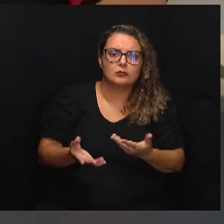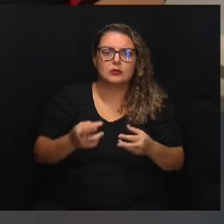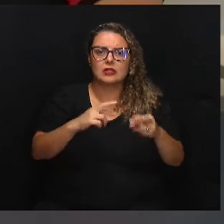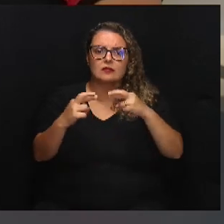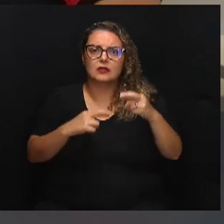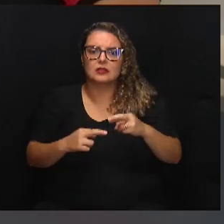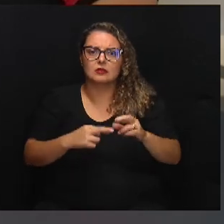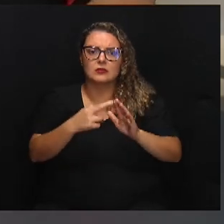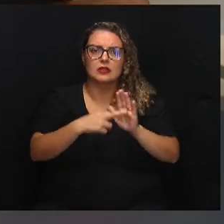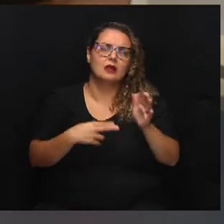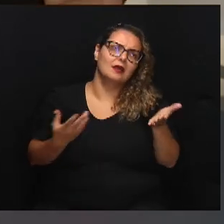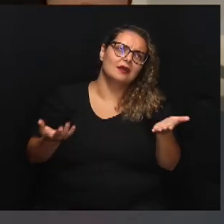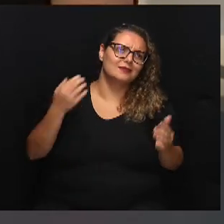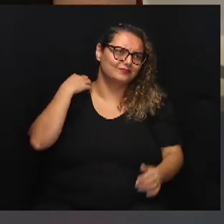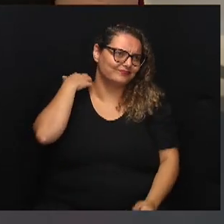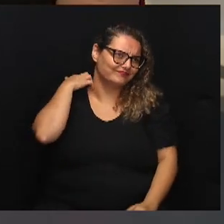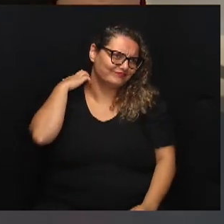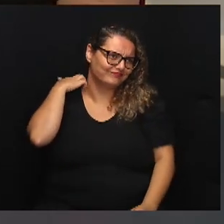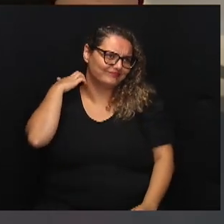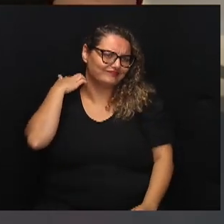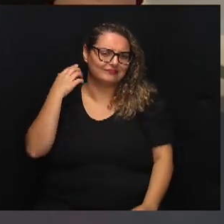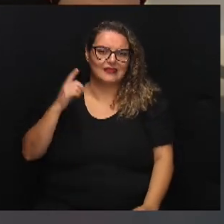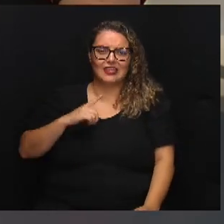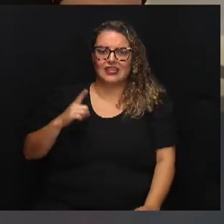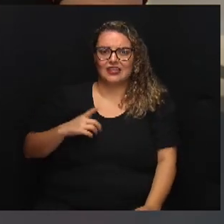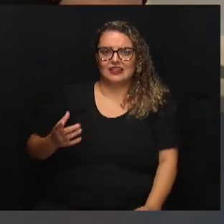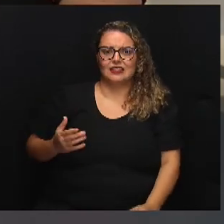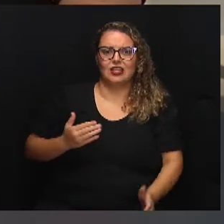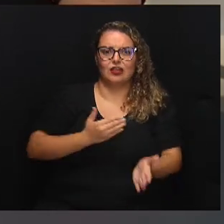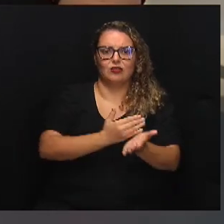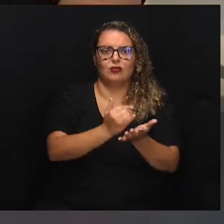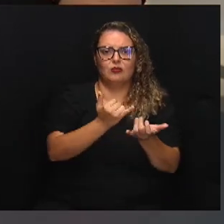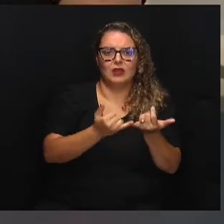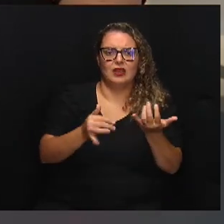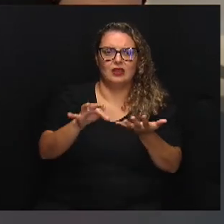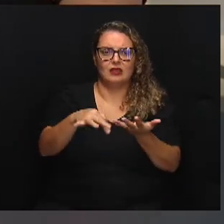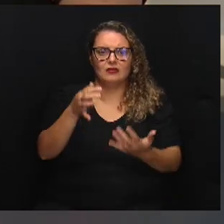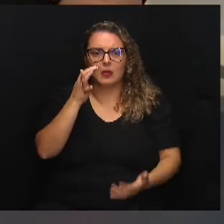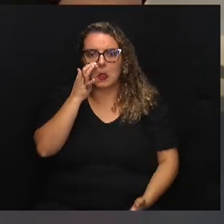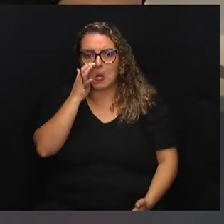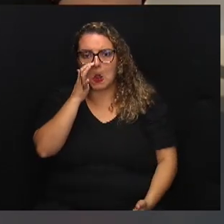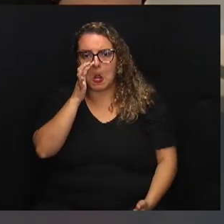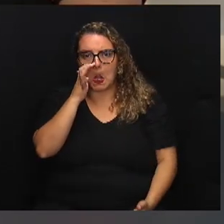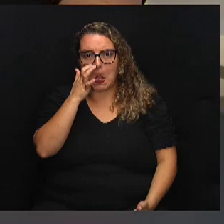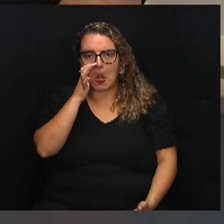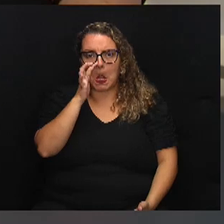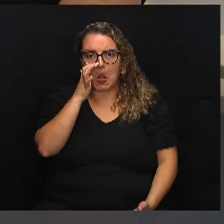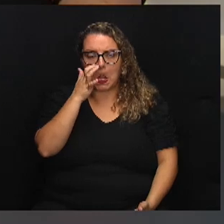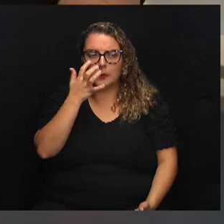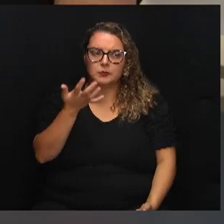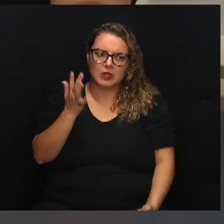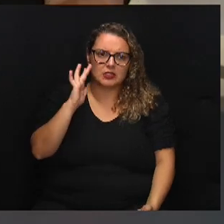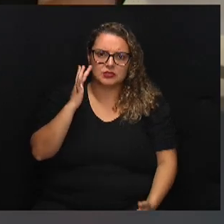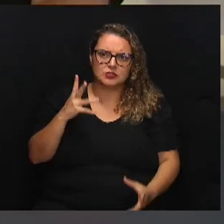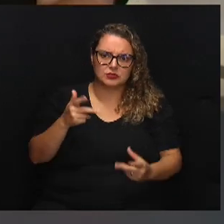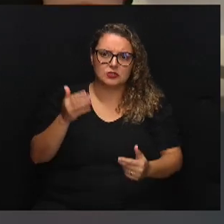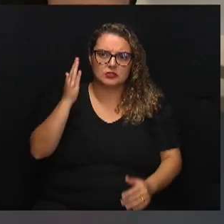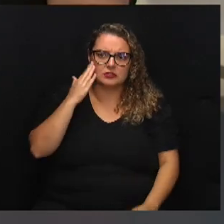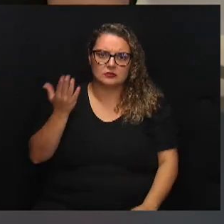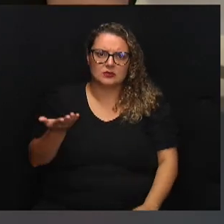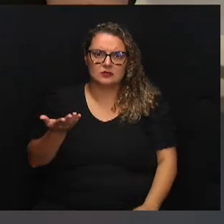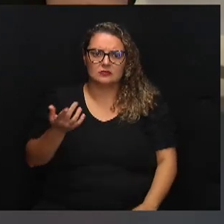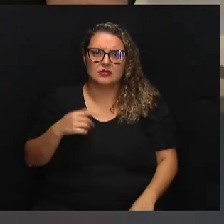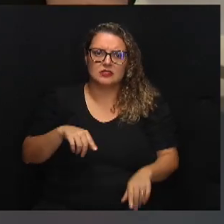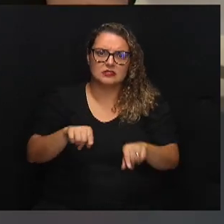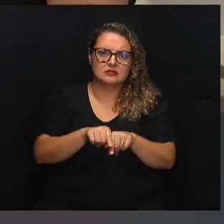a redação tem que ter começo, meio, fim, isso eu acho que todo mundo sabe. Por outro